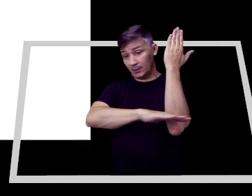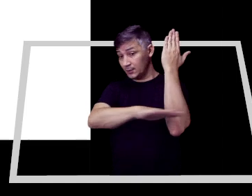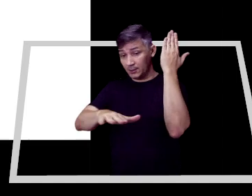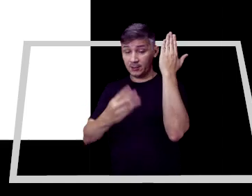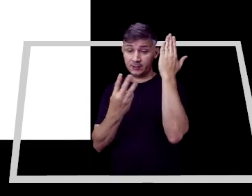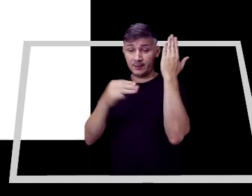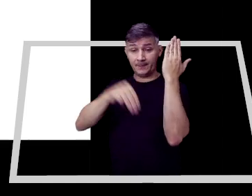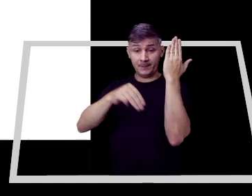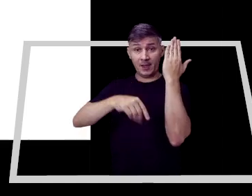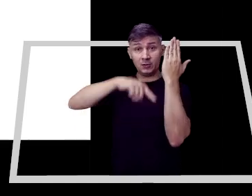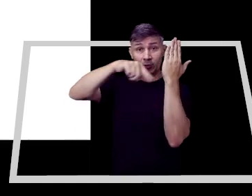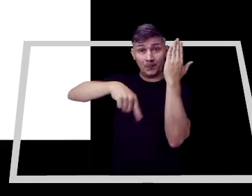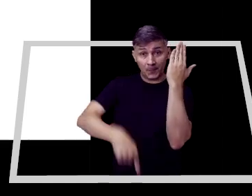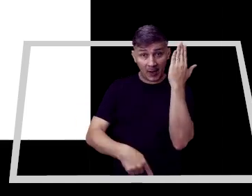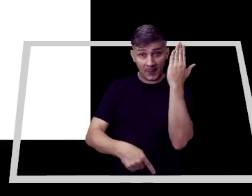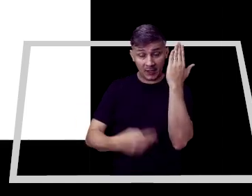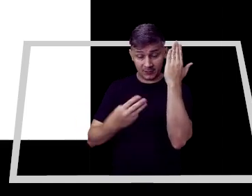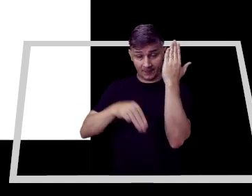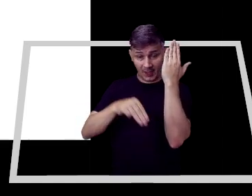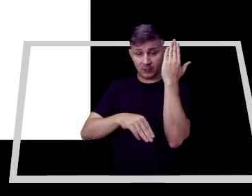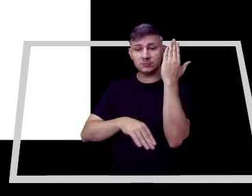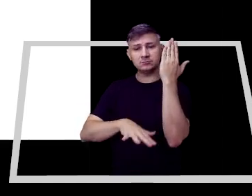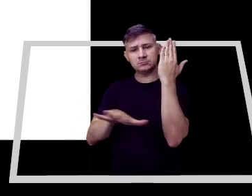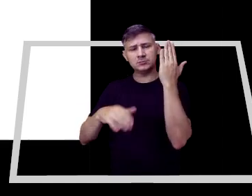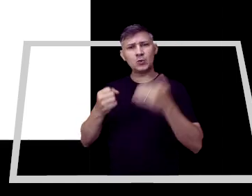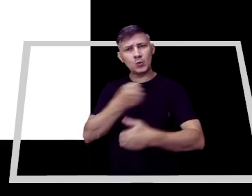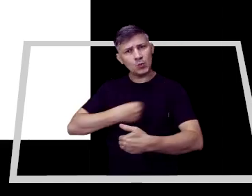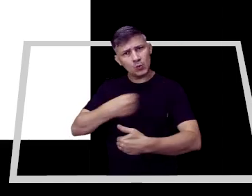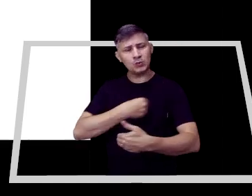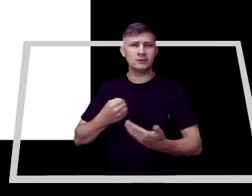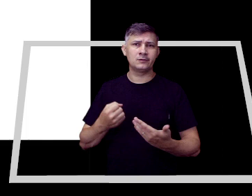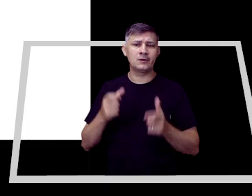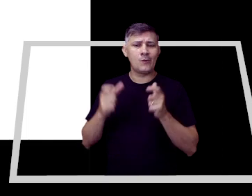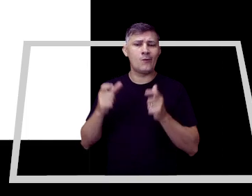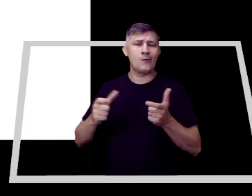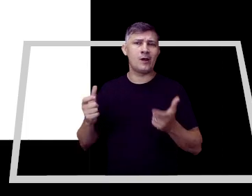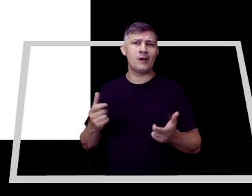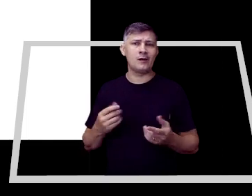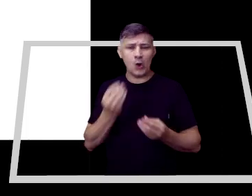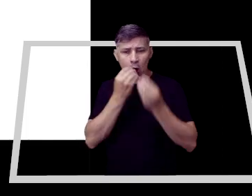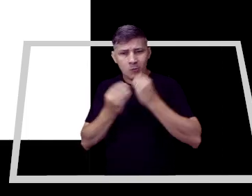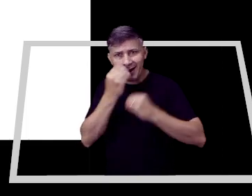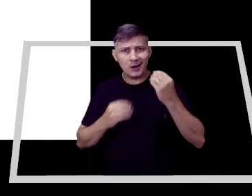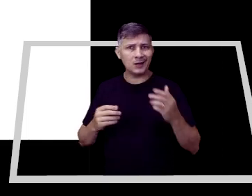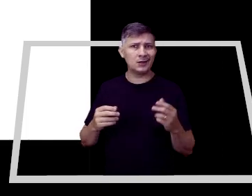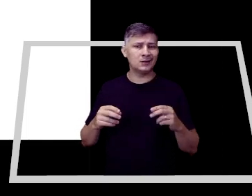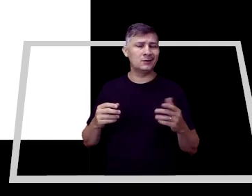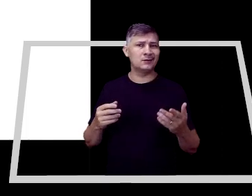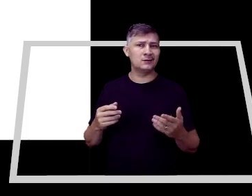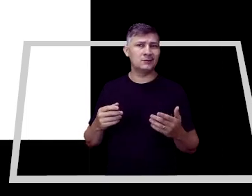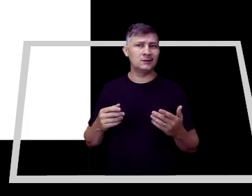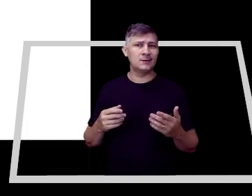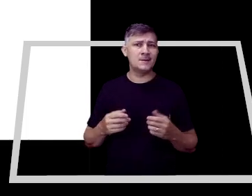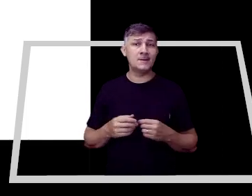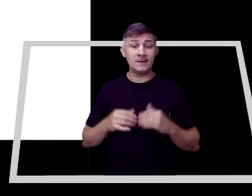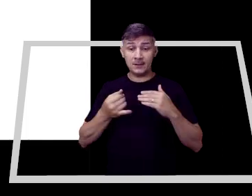abaixo do nível da rua, os serviços, cozinha, espaços de comer, e